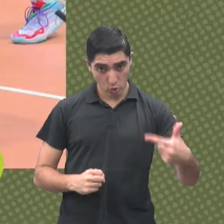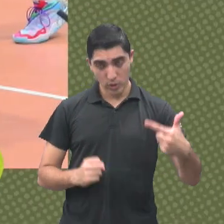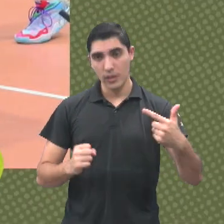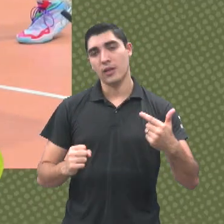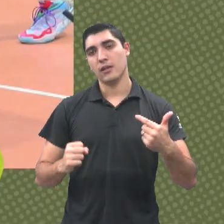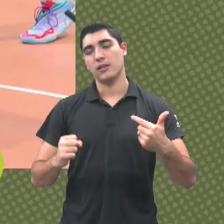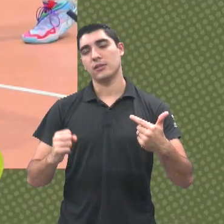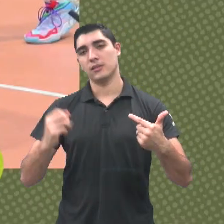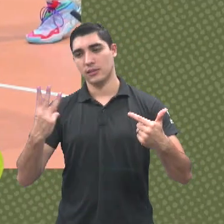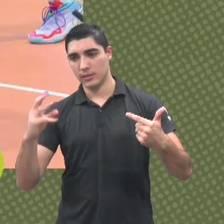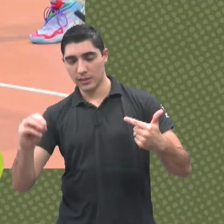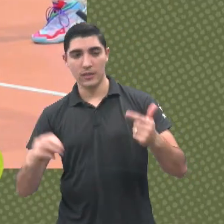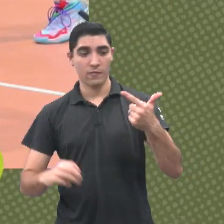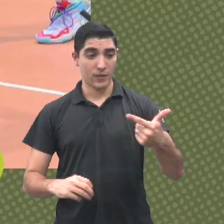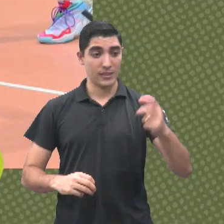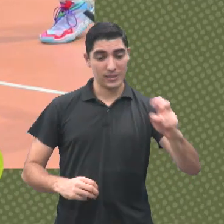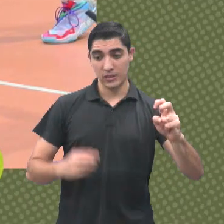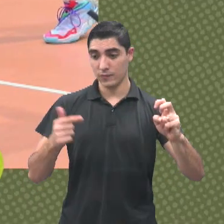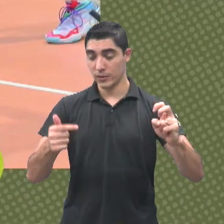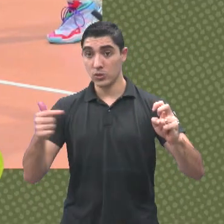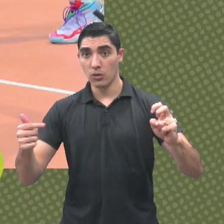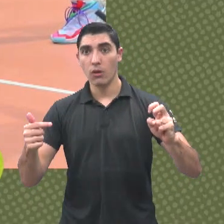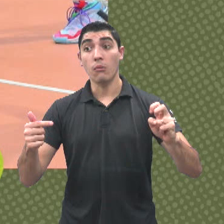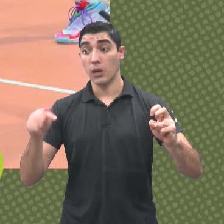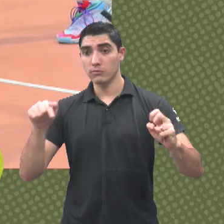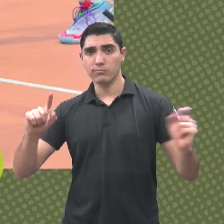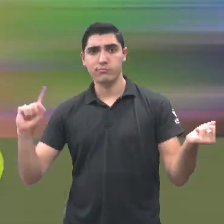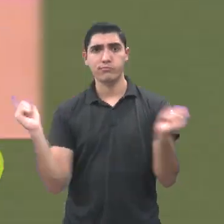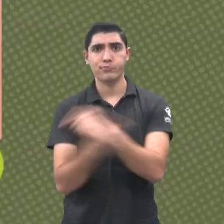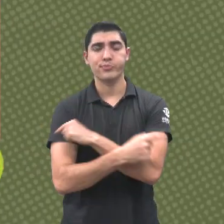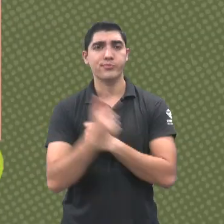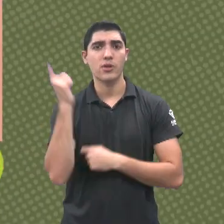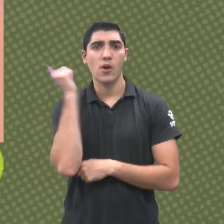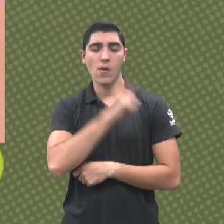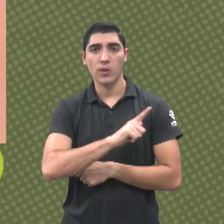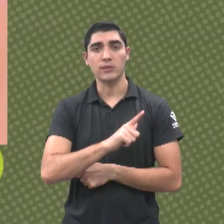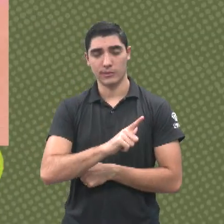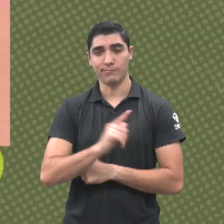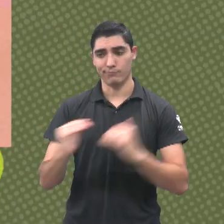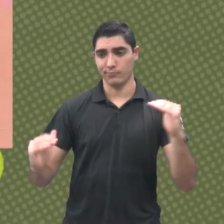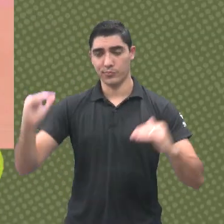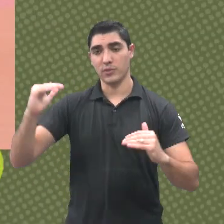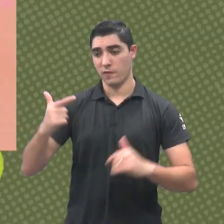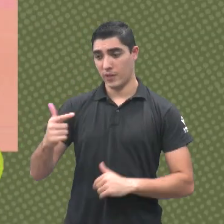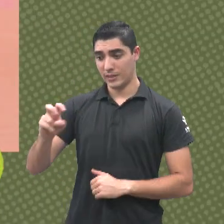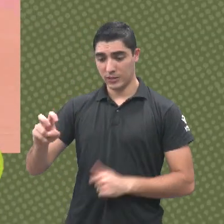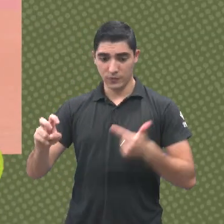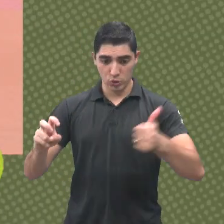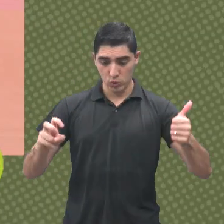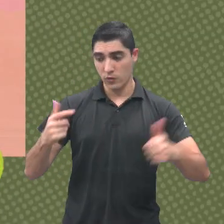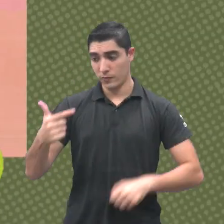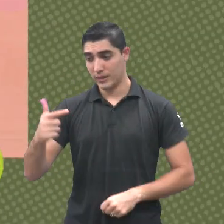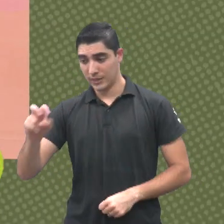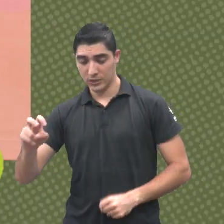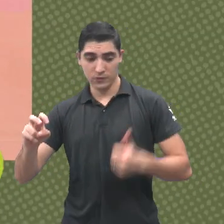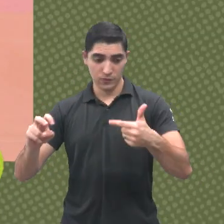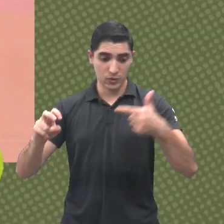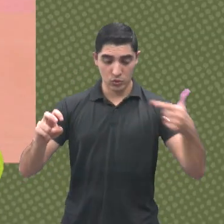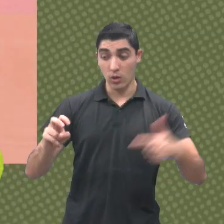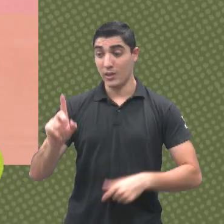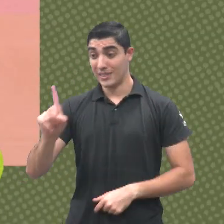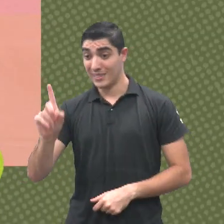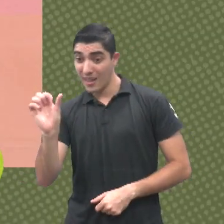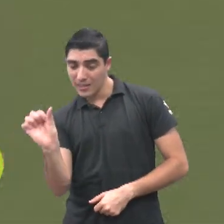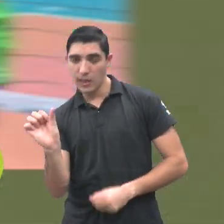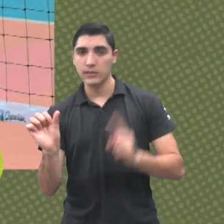25-22. Só que o Guarulhos virou o jogo e venceu no tie break com parciais de 25-21, 25-22 e